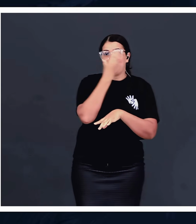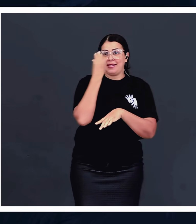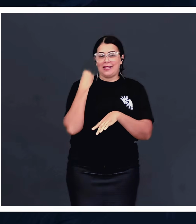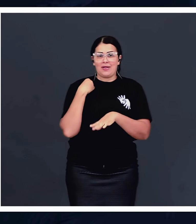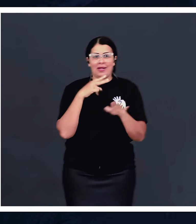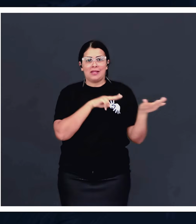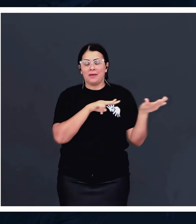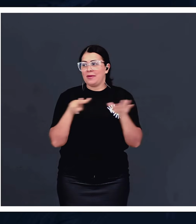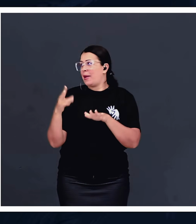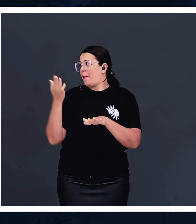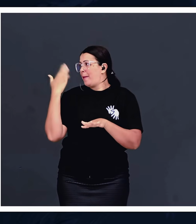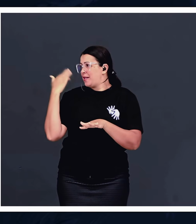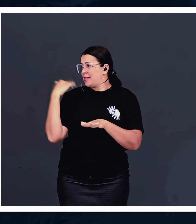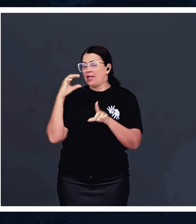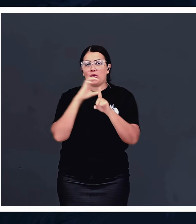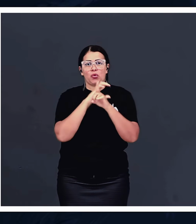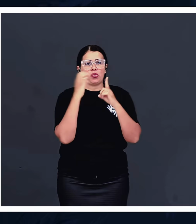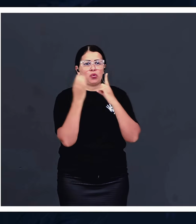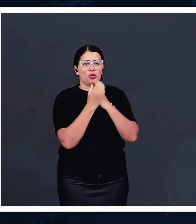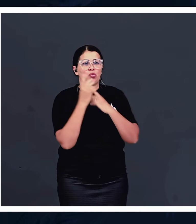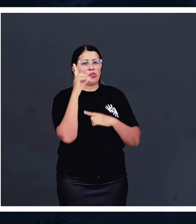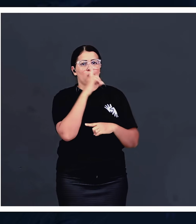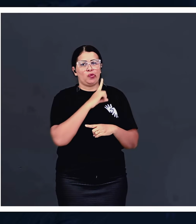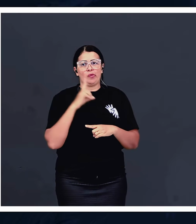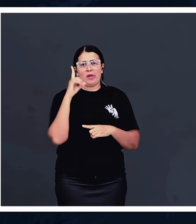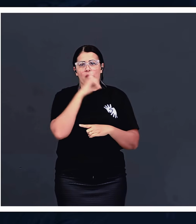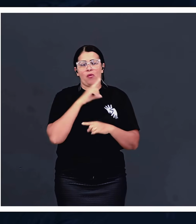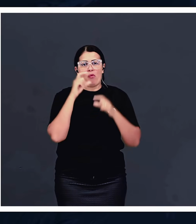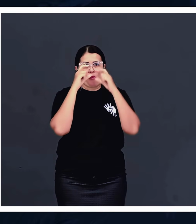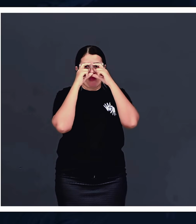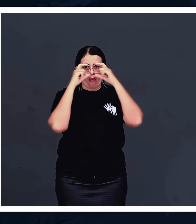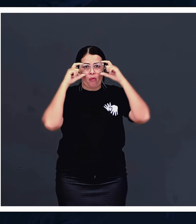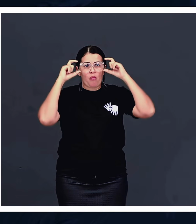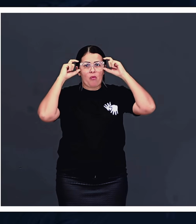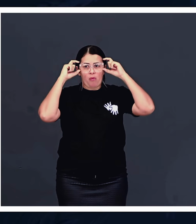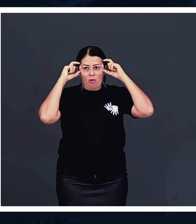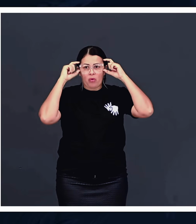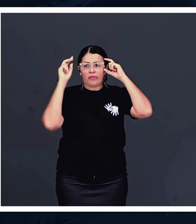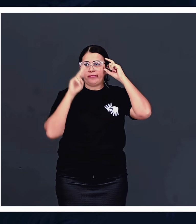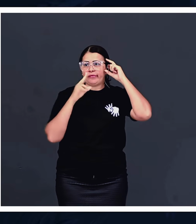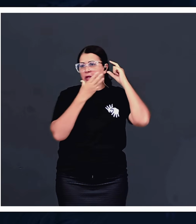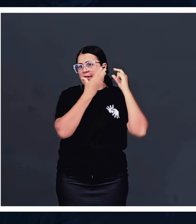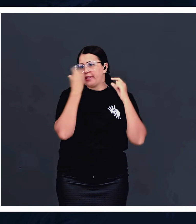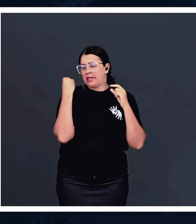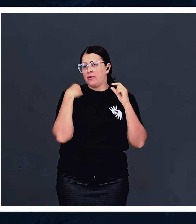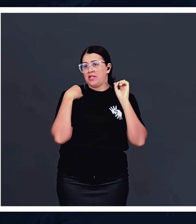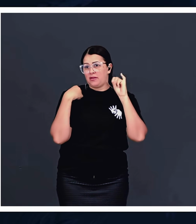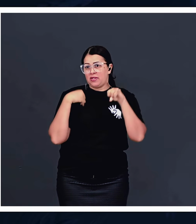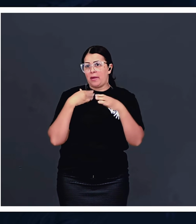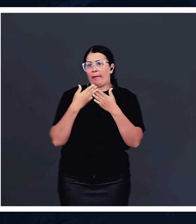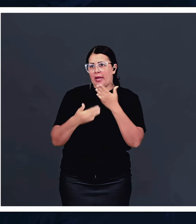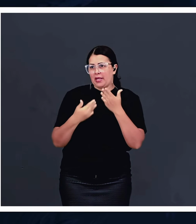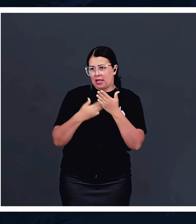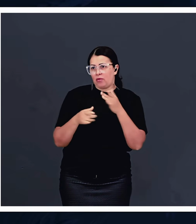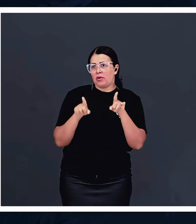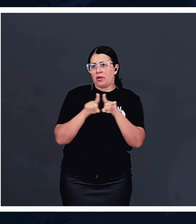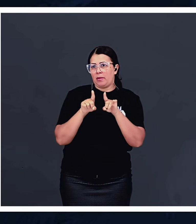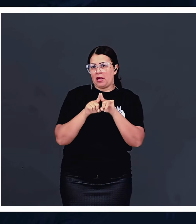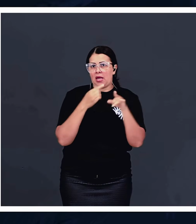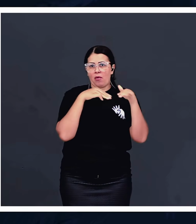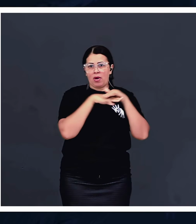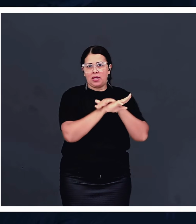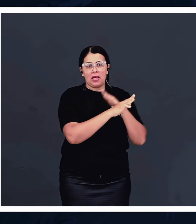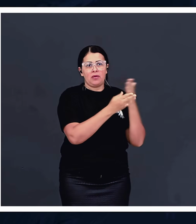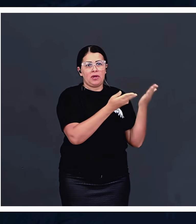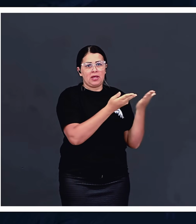na semana passada, no culto de domingo, um óculos. Alguém esqueceu um óculos. Se você perdeu o seu óculos, ele está aqui também no Achados e